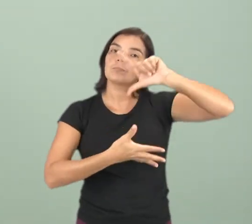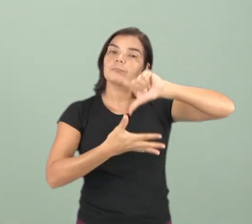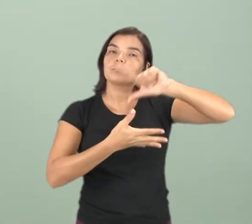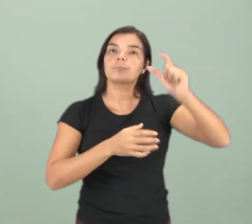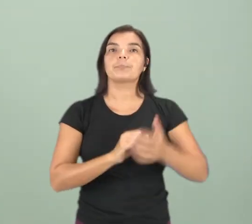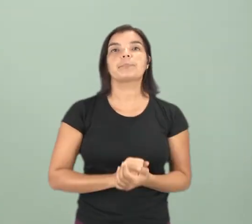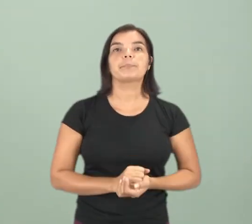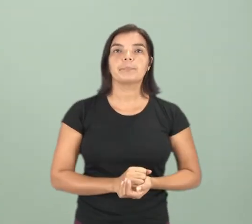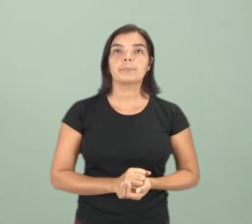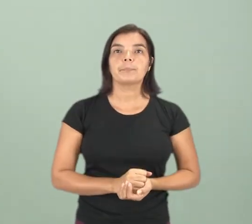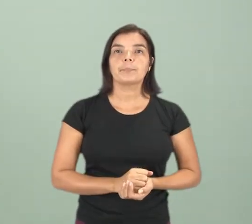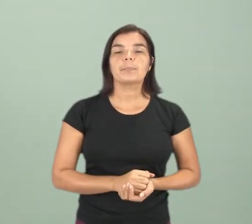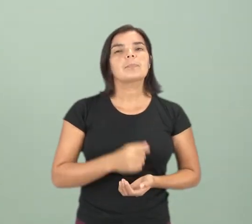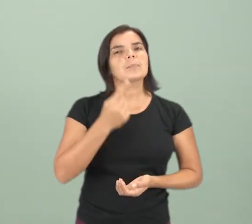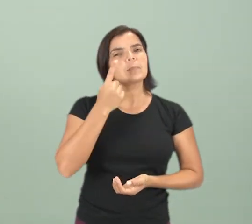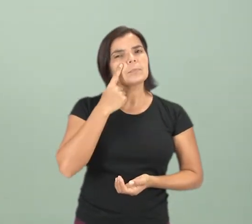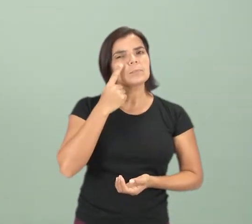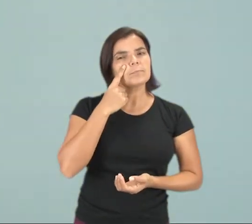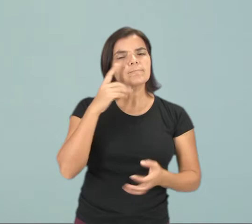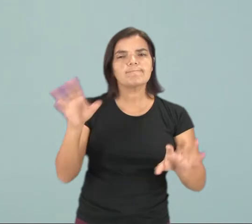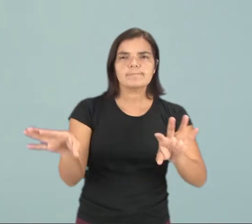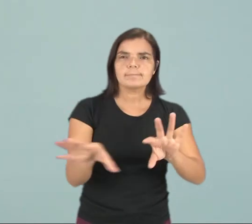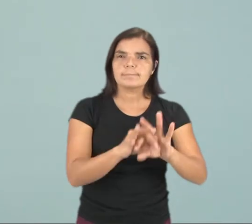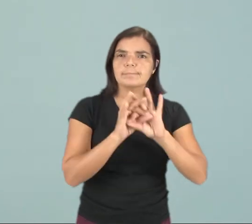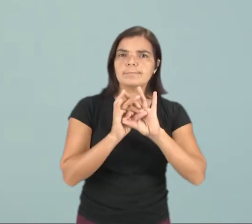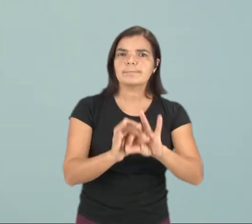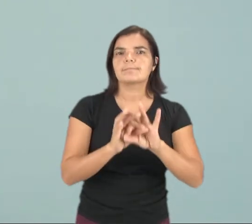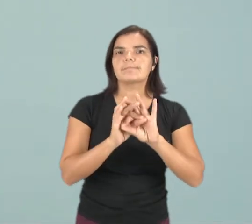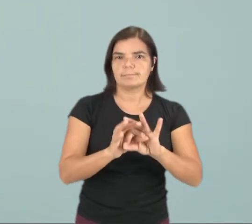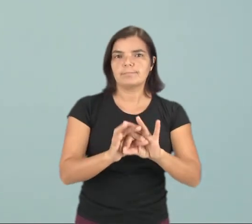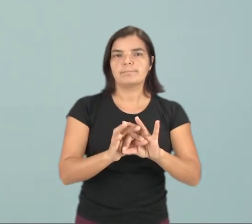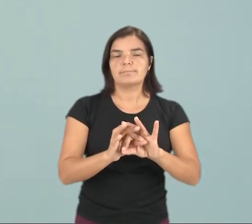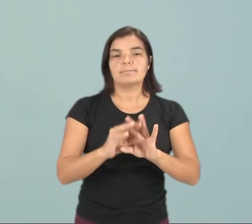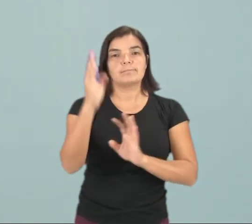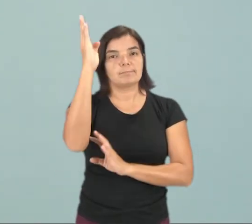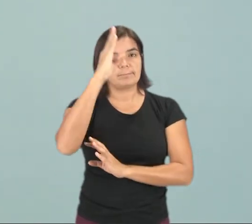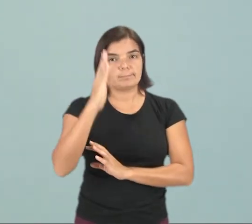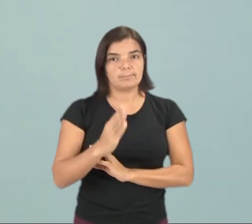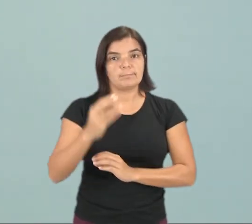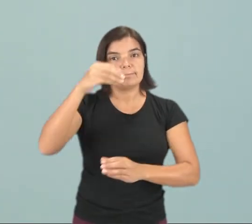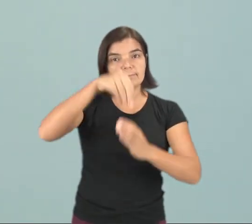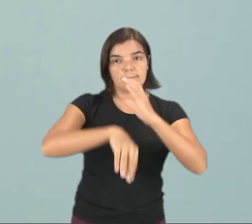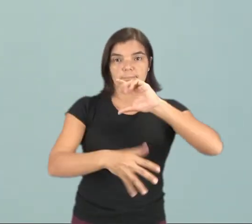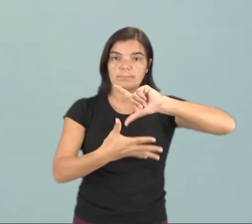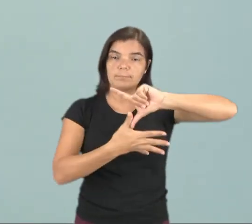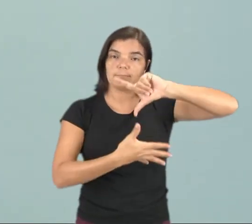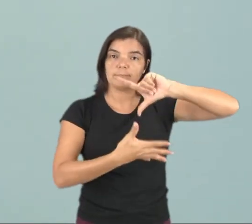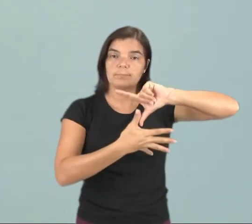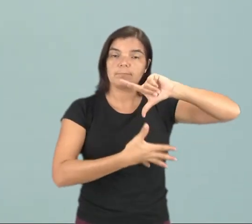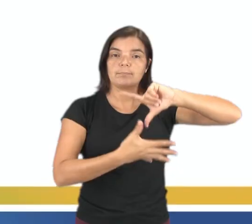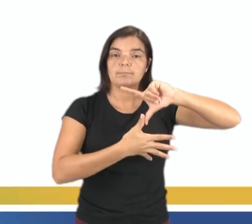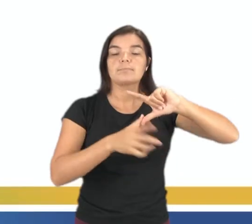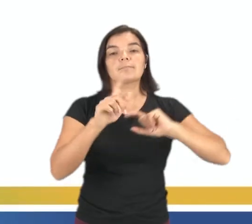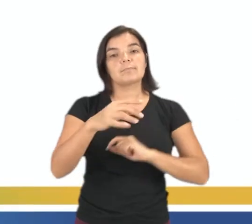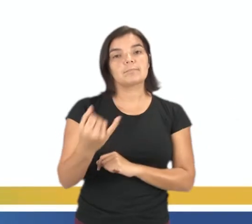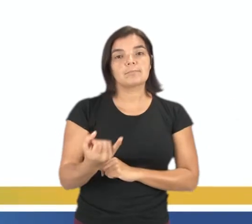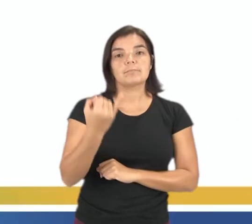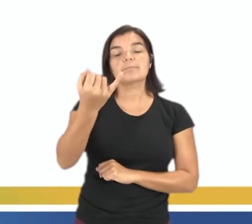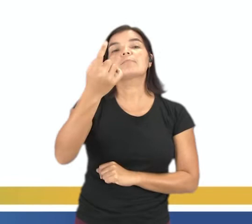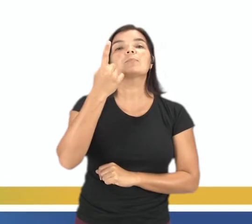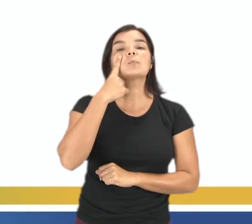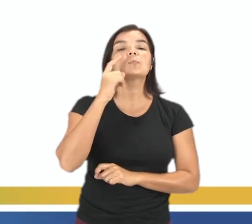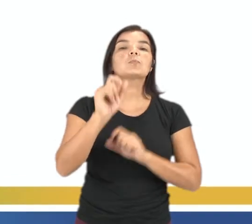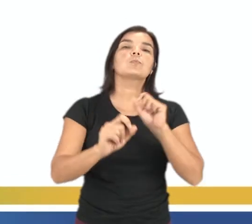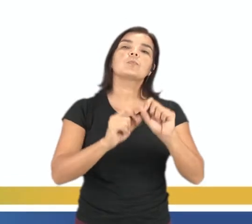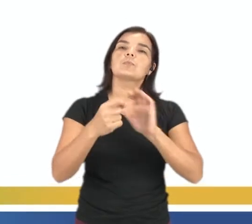Latina. E para poder selar esse domínio brasileiro dentro da América Latina, é importante a